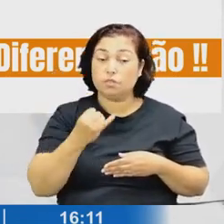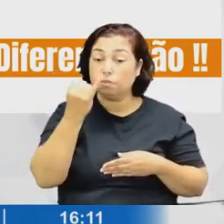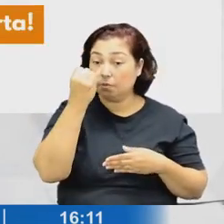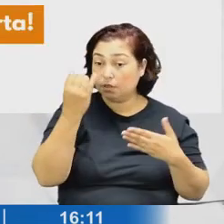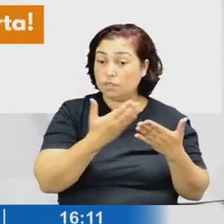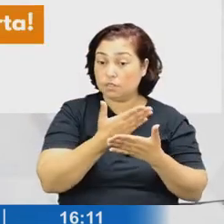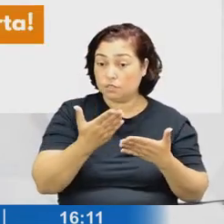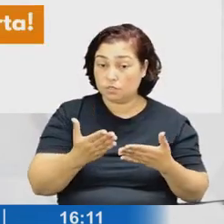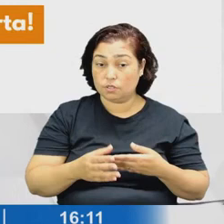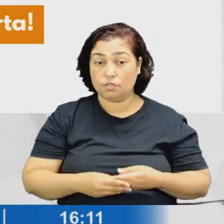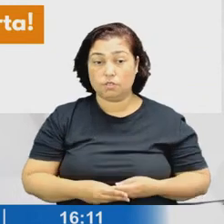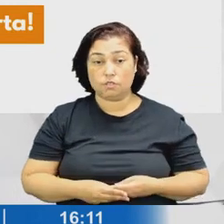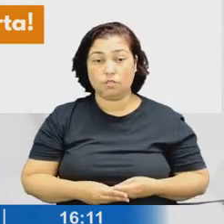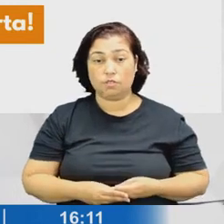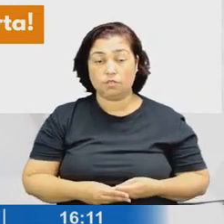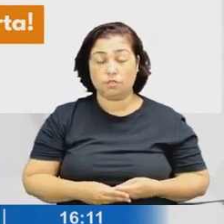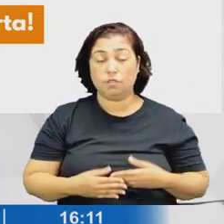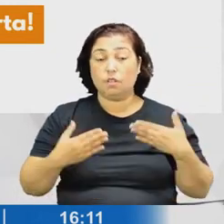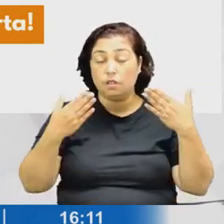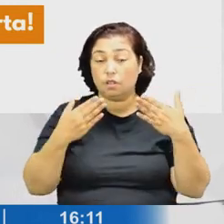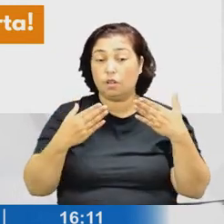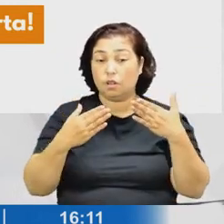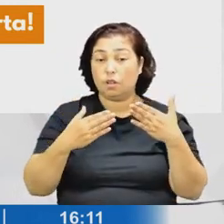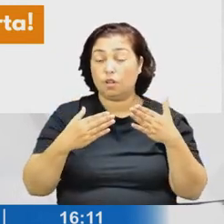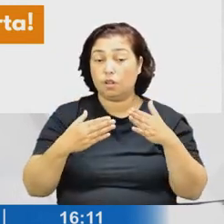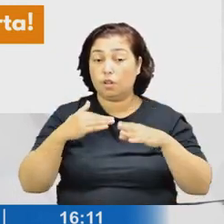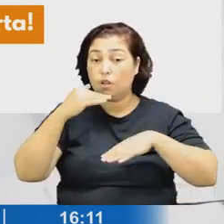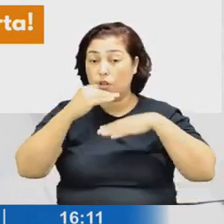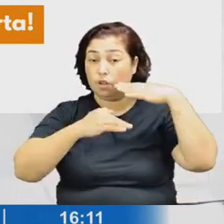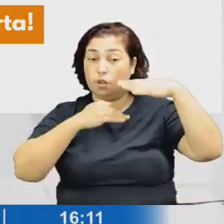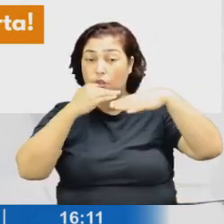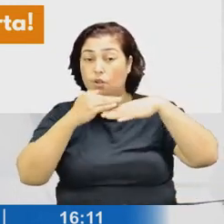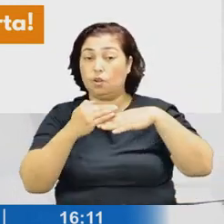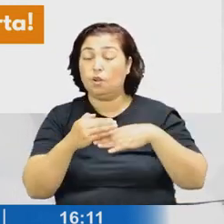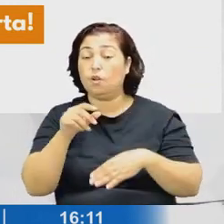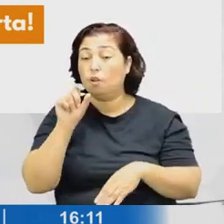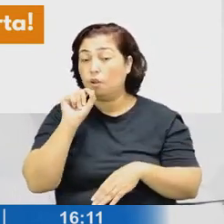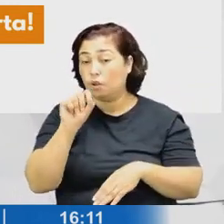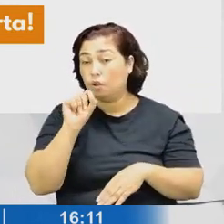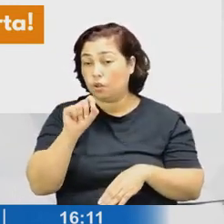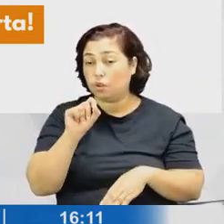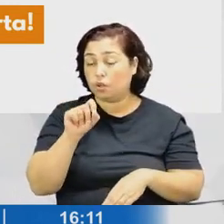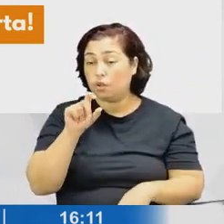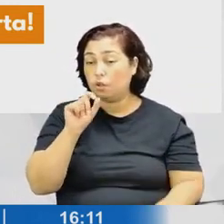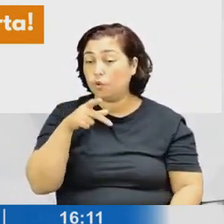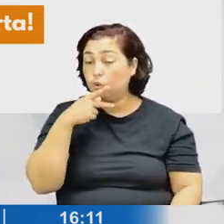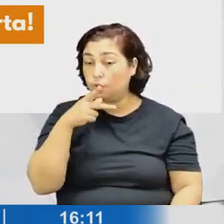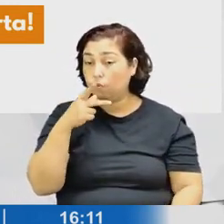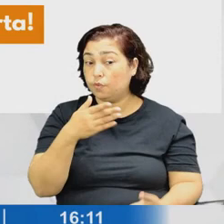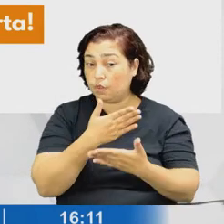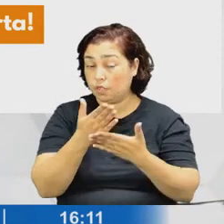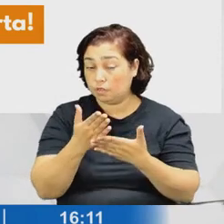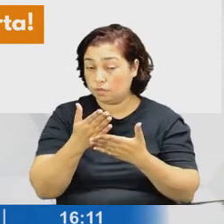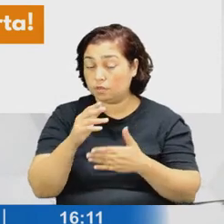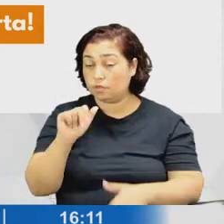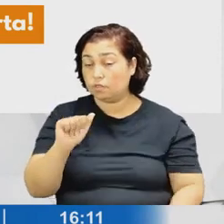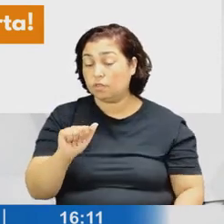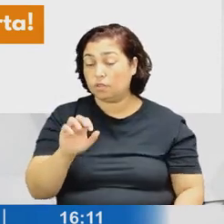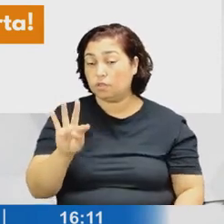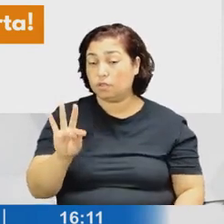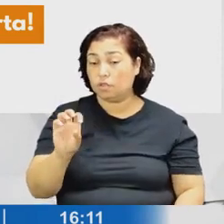essas coisas seus atos quem e o que falam de você e as associações é que eu falei ó você usados